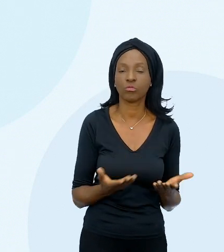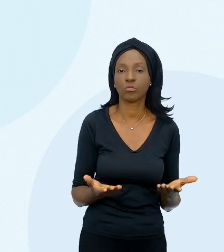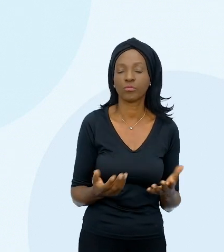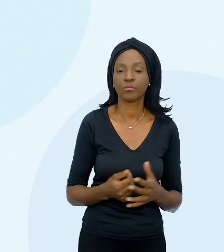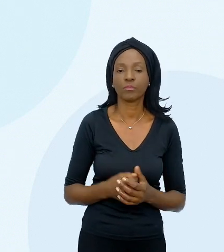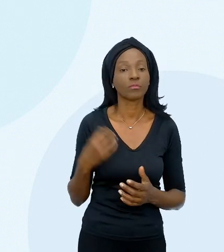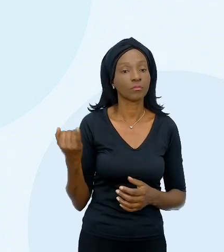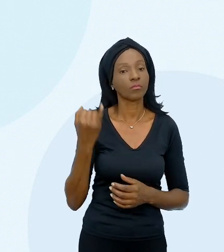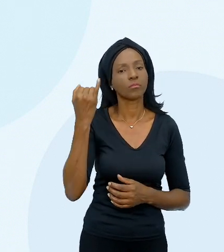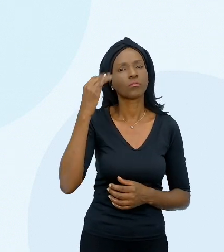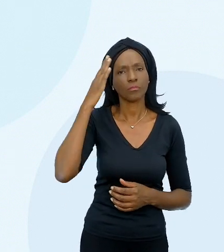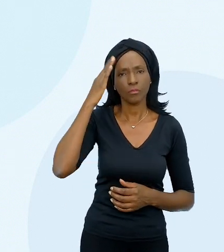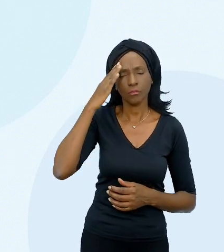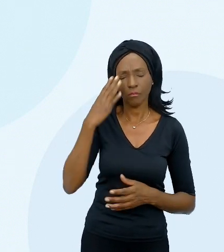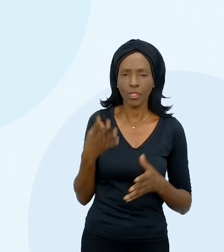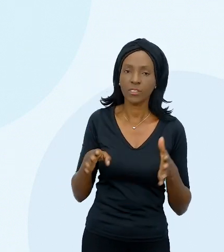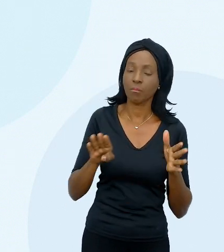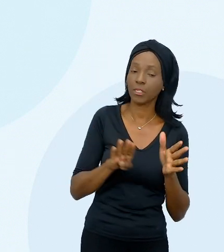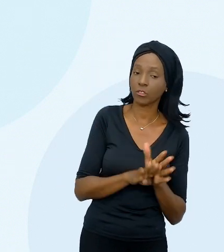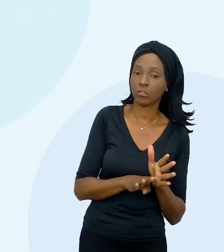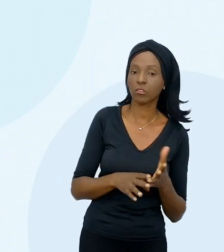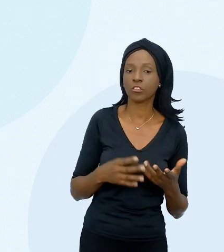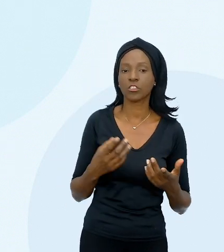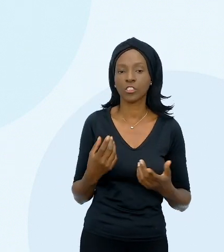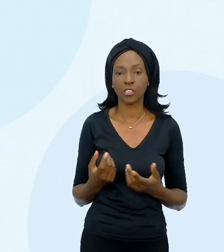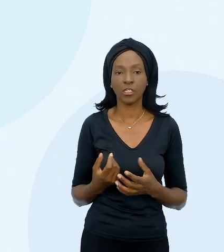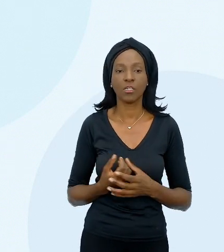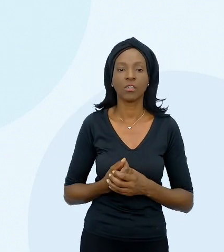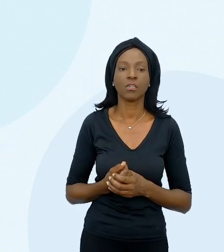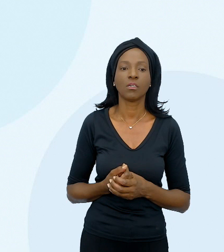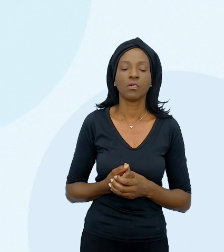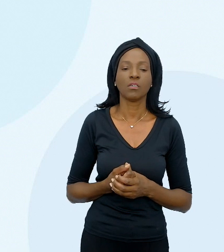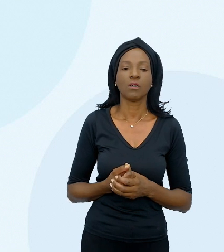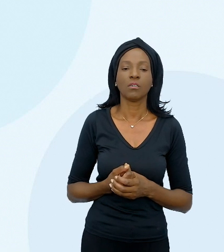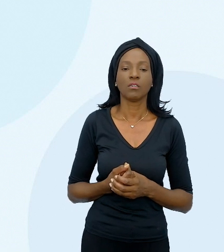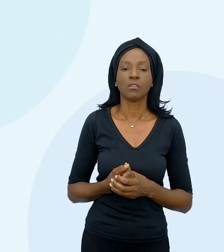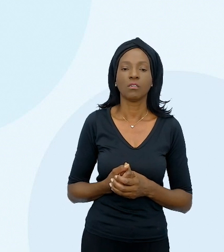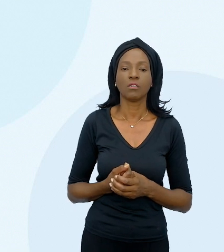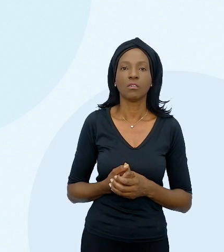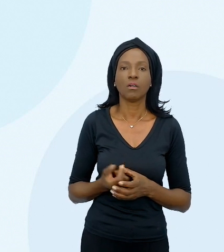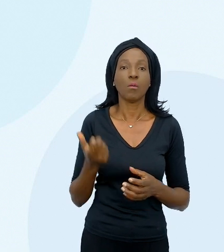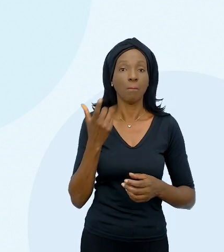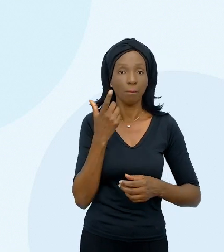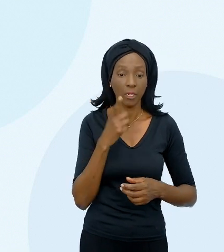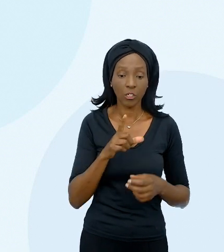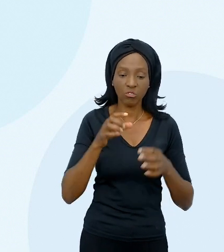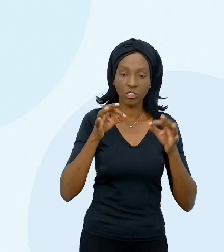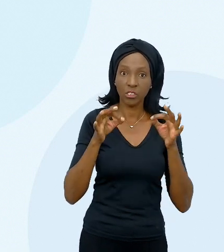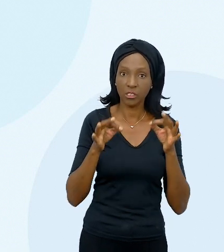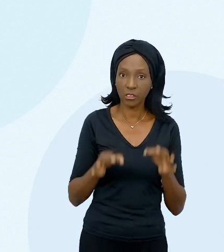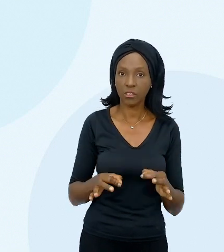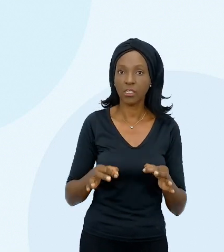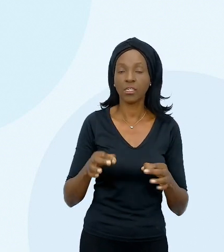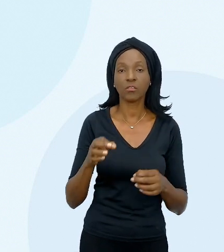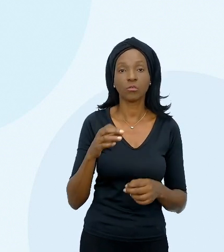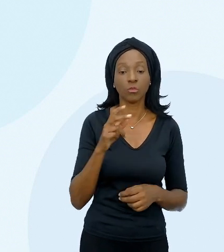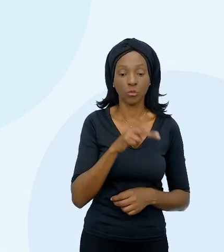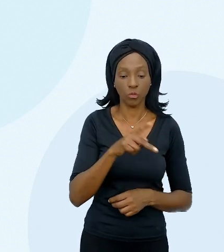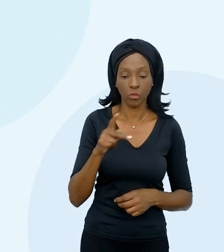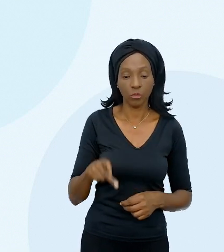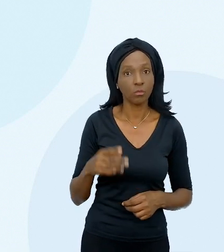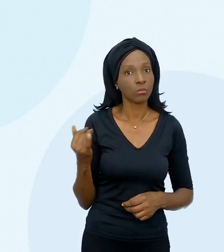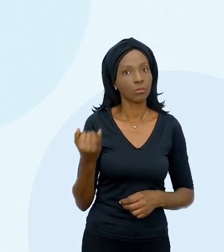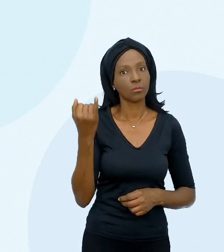gente sabe que a metodologia, para que ela possa dar muito certo, é necessário que o professor,